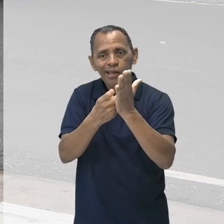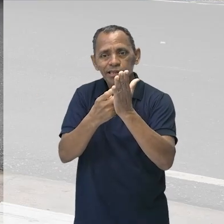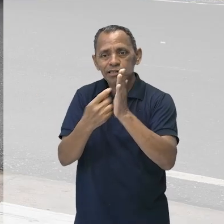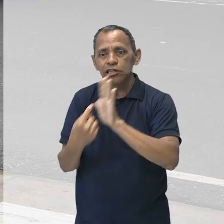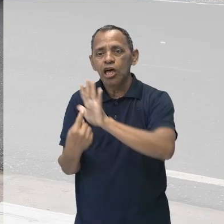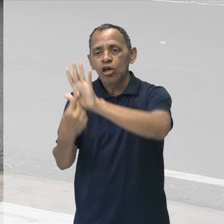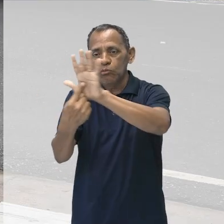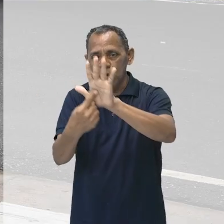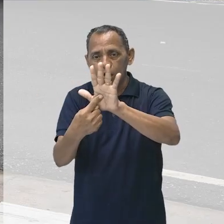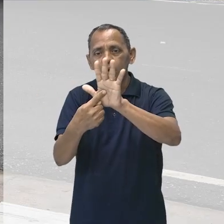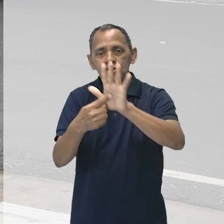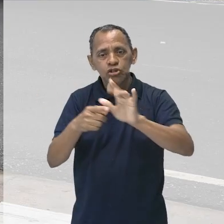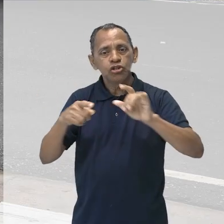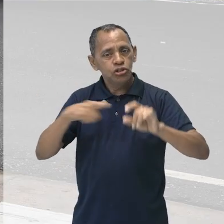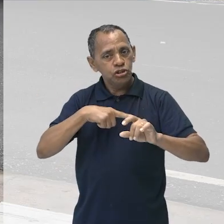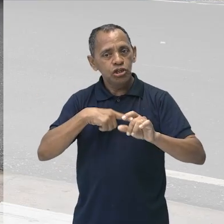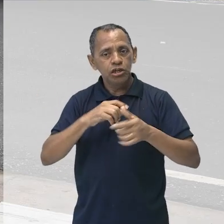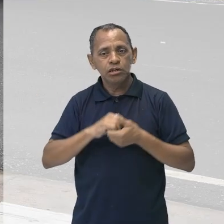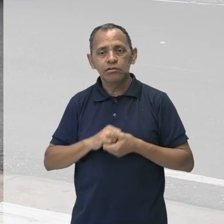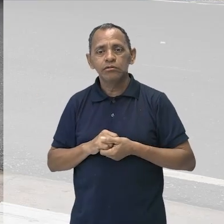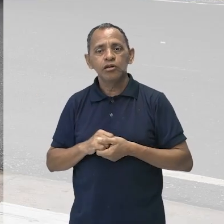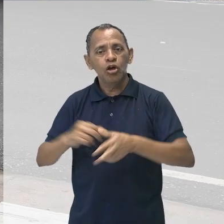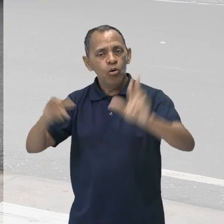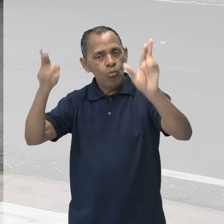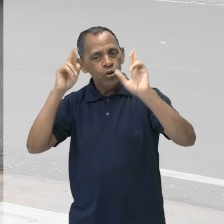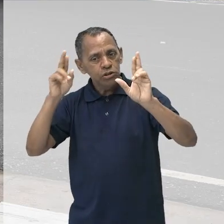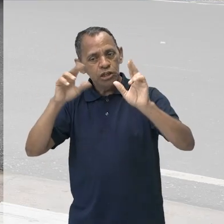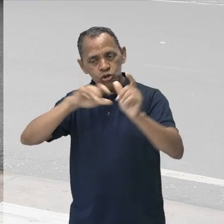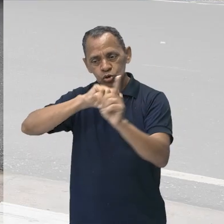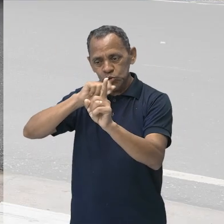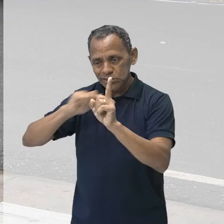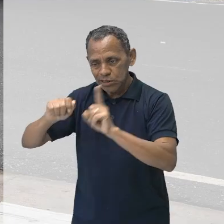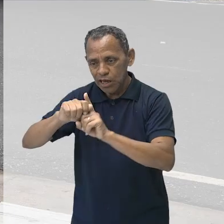protesto social e o resgate de imagens